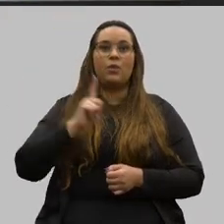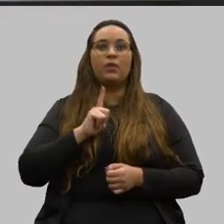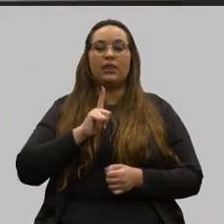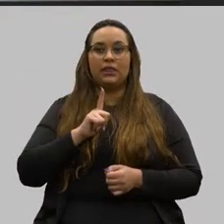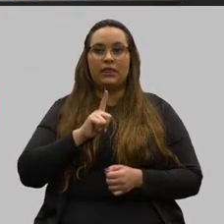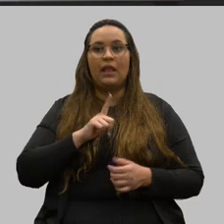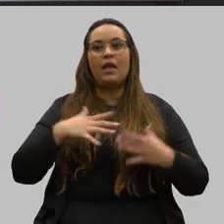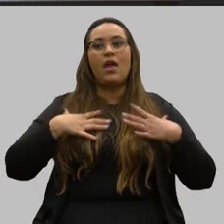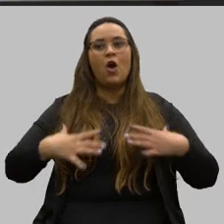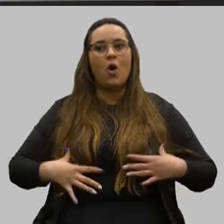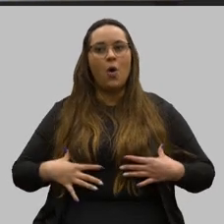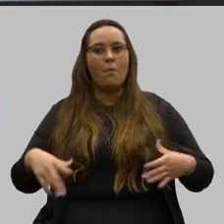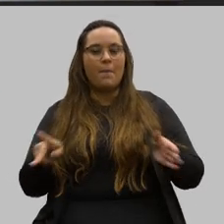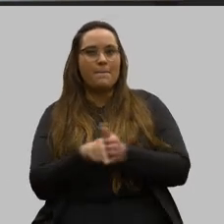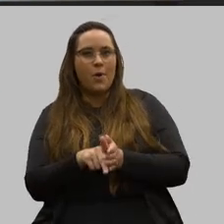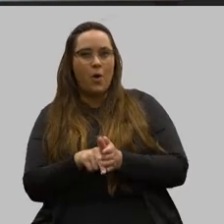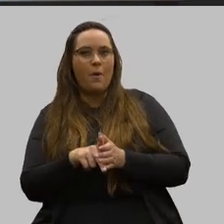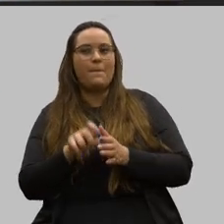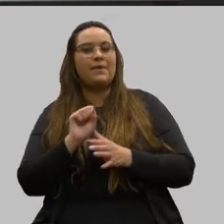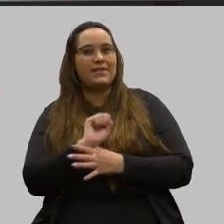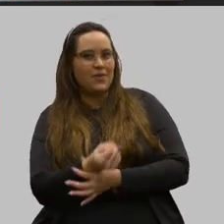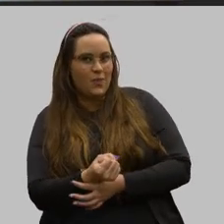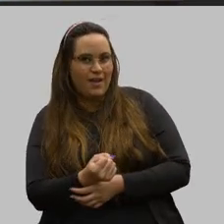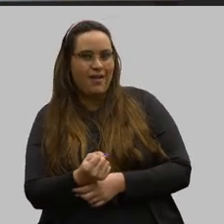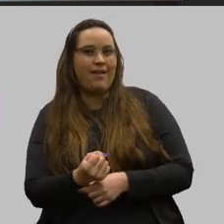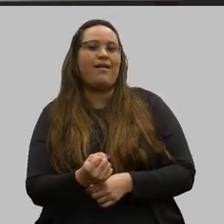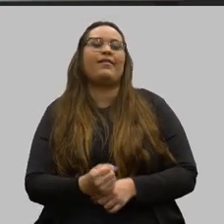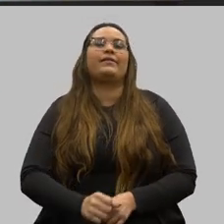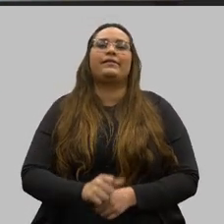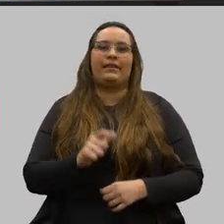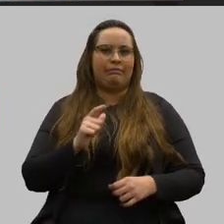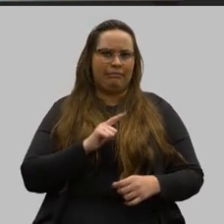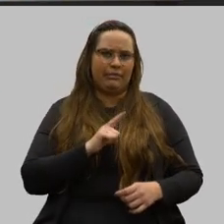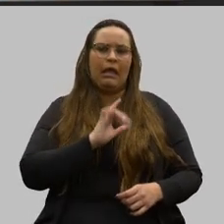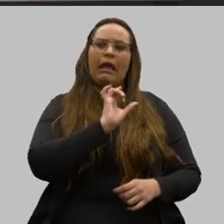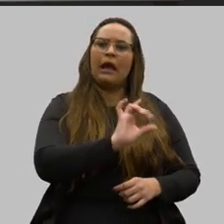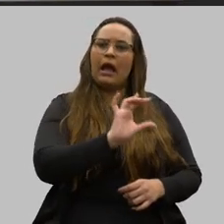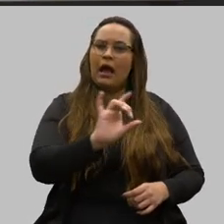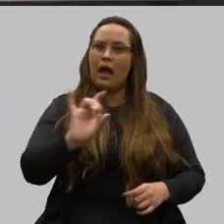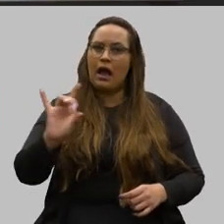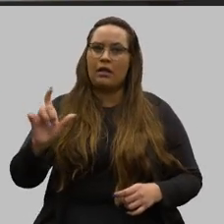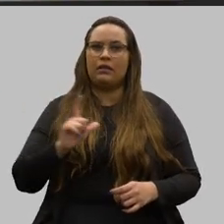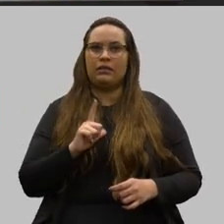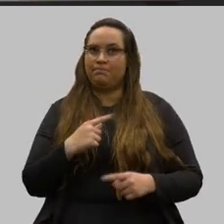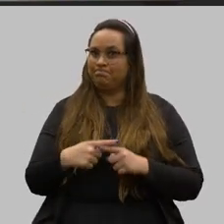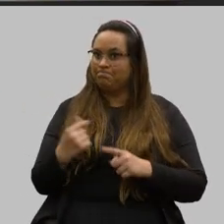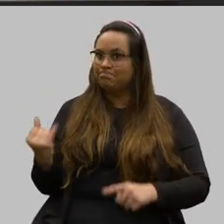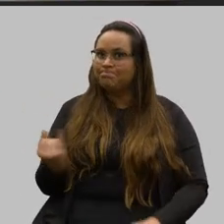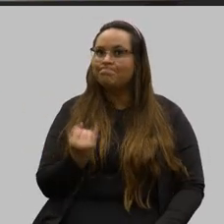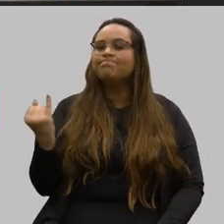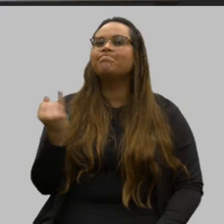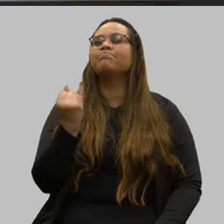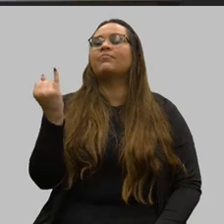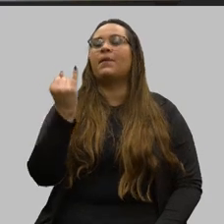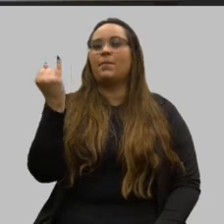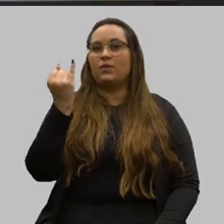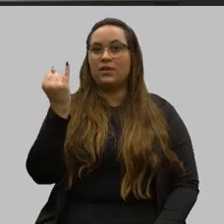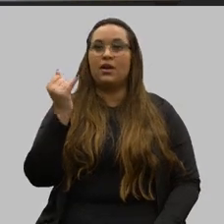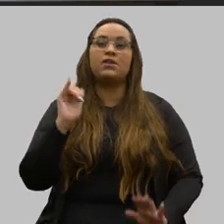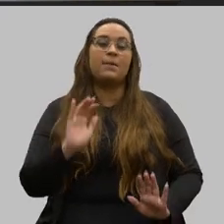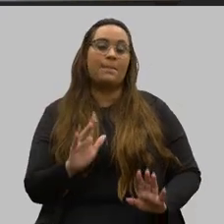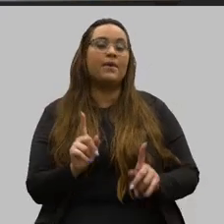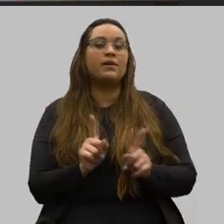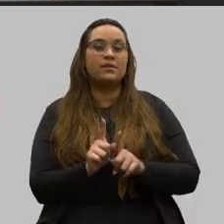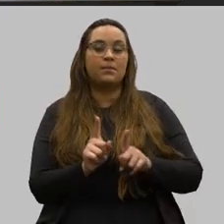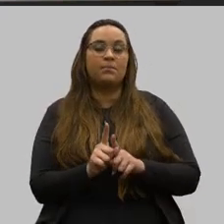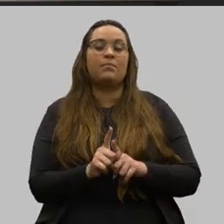que toda a Nossa tropa operacional dispõe do equipamento de proteção individual Então isso é importante claro que isso aí